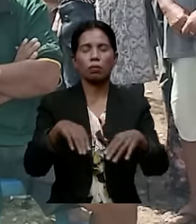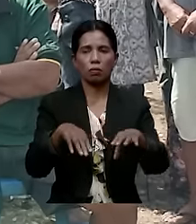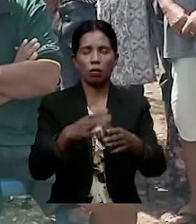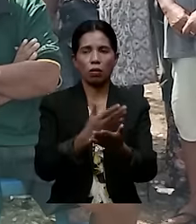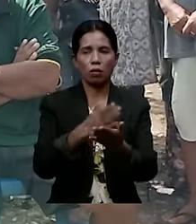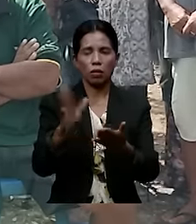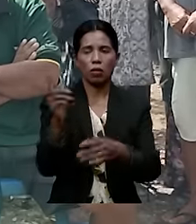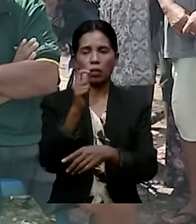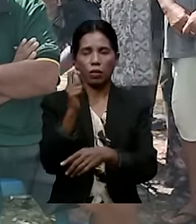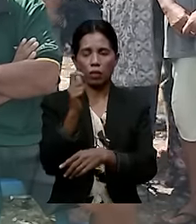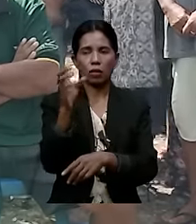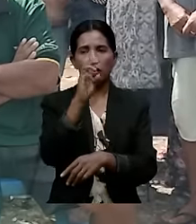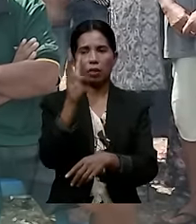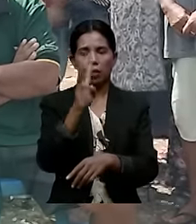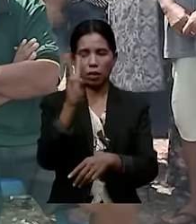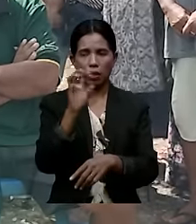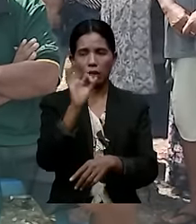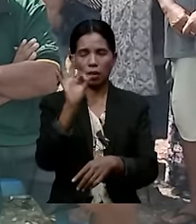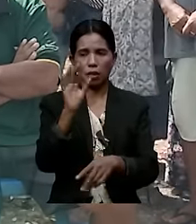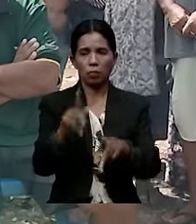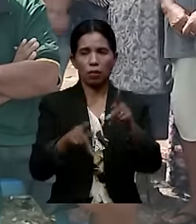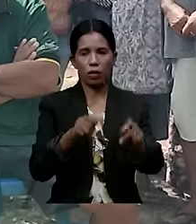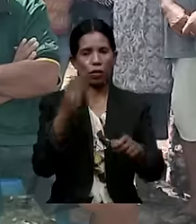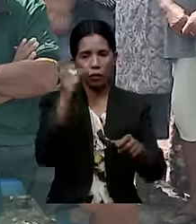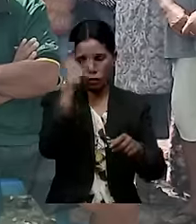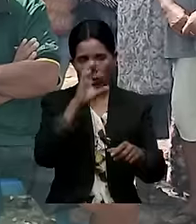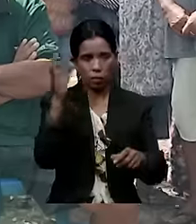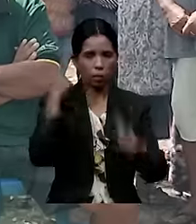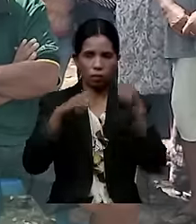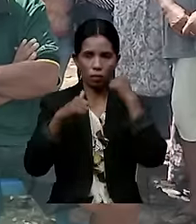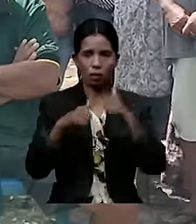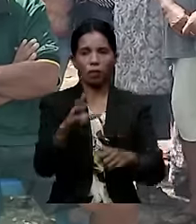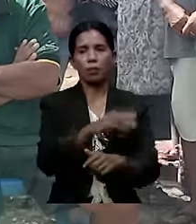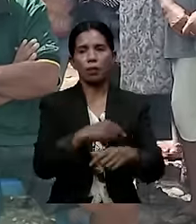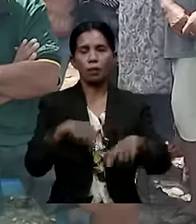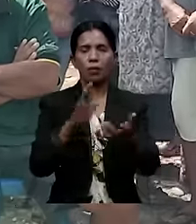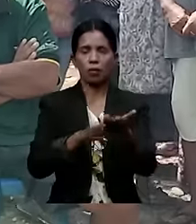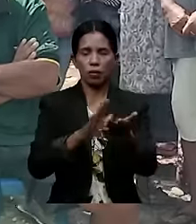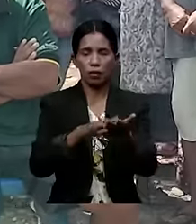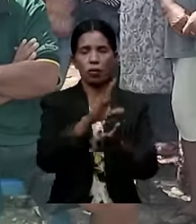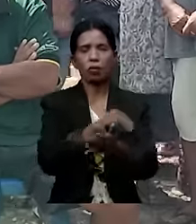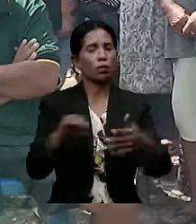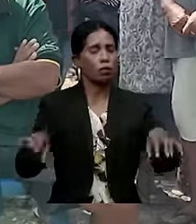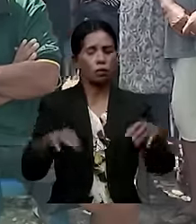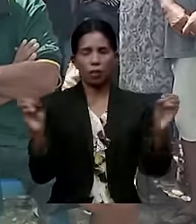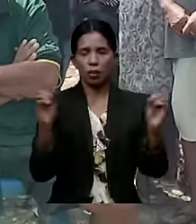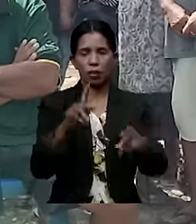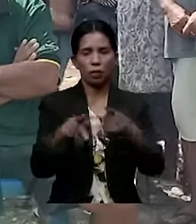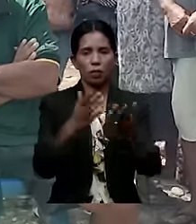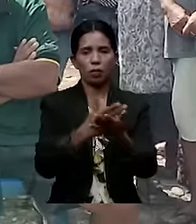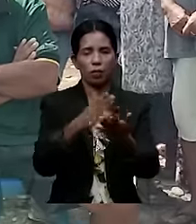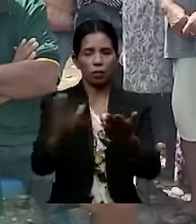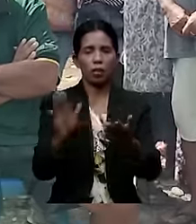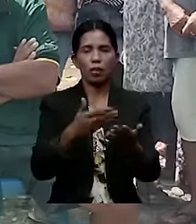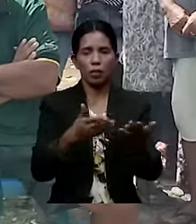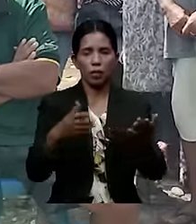iha loron terza no sexta ima hototu preocupa wa ninia aktividali. Balong eskola no servisu, la iha ema tuhola sasang ni ve mak